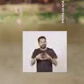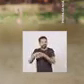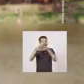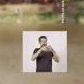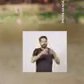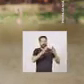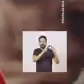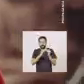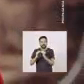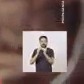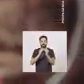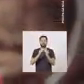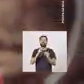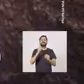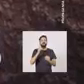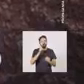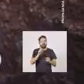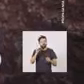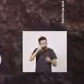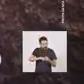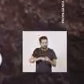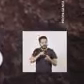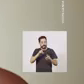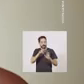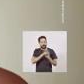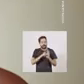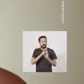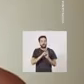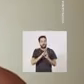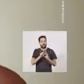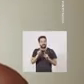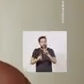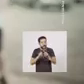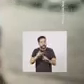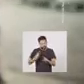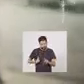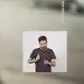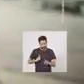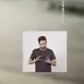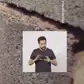Serra, do Taquaril. Nós vamos retomar o projeto popular e